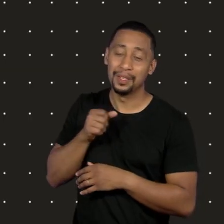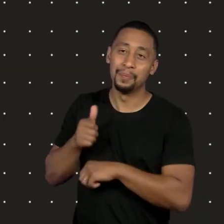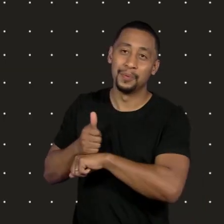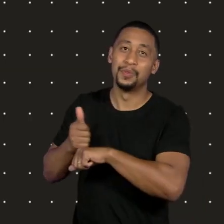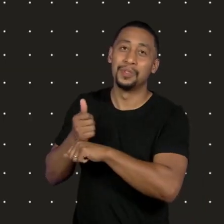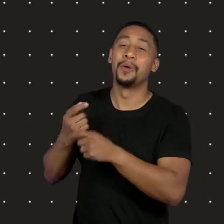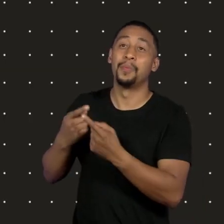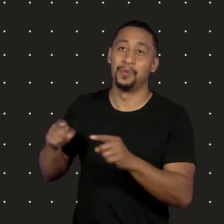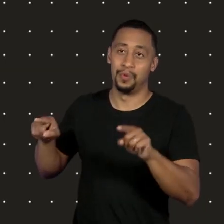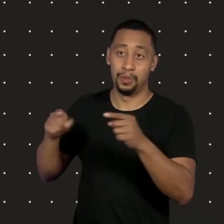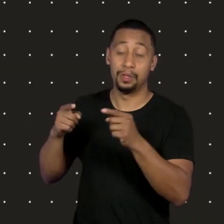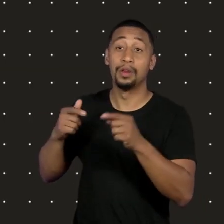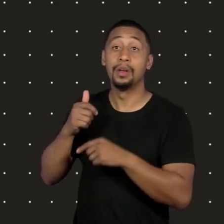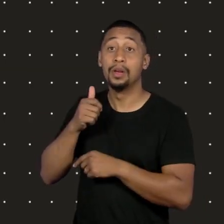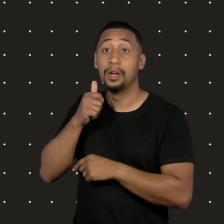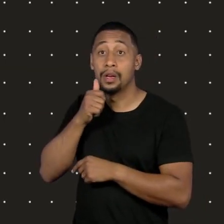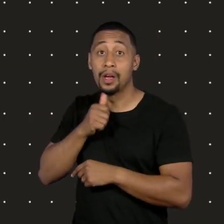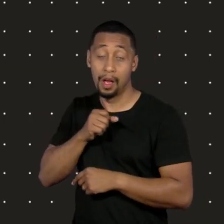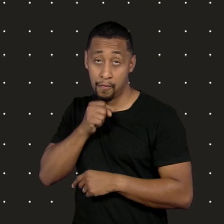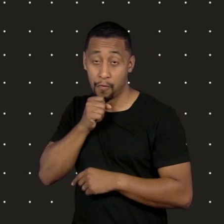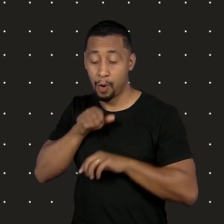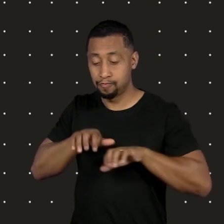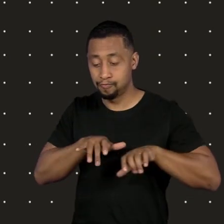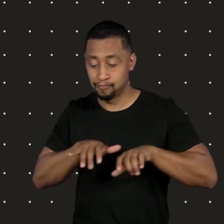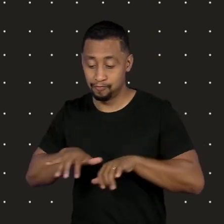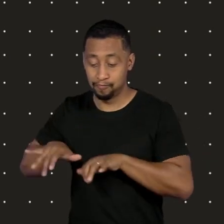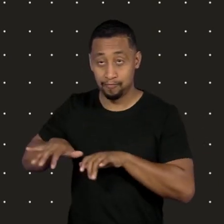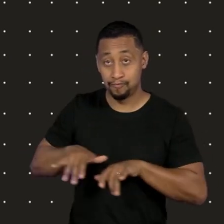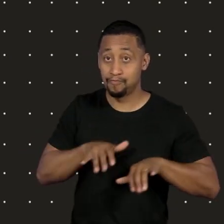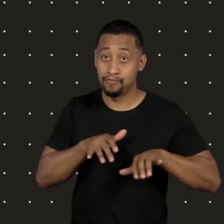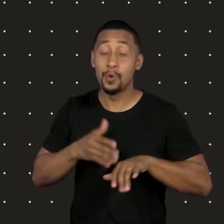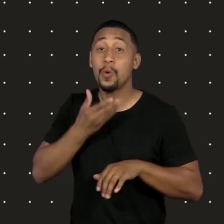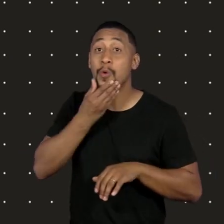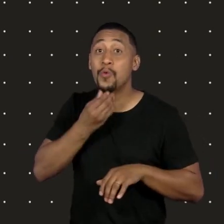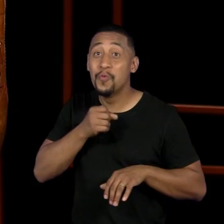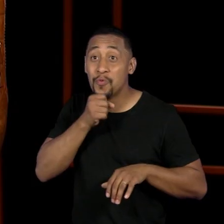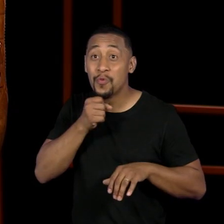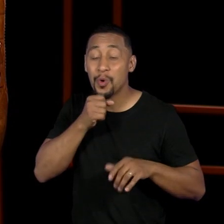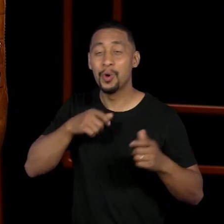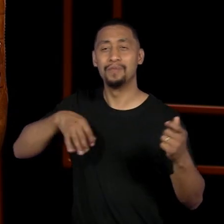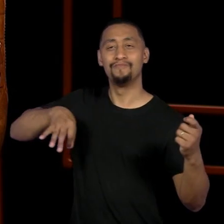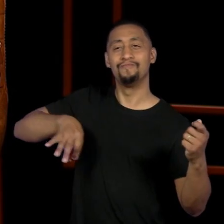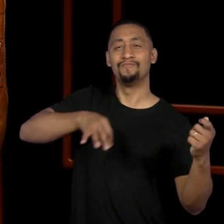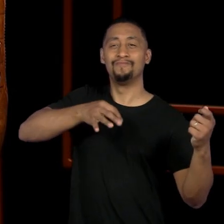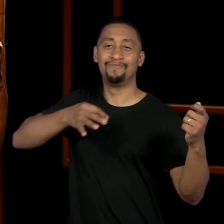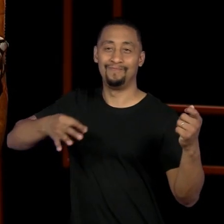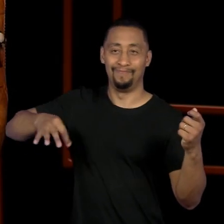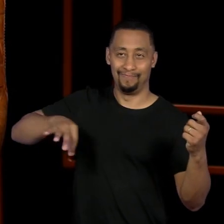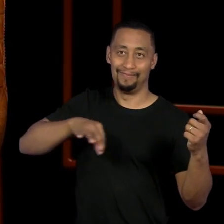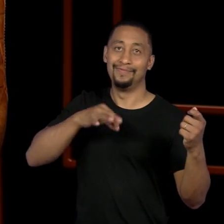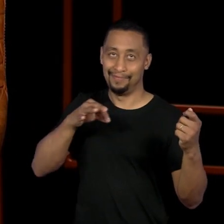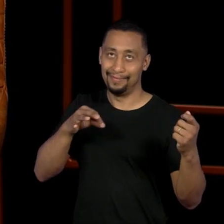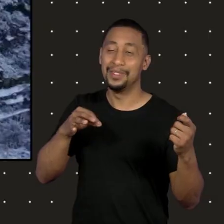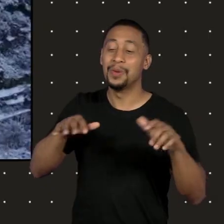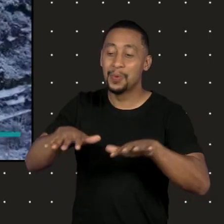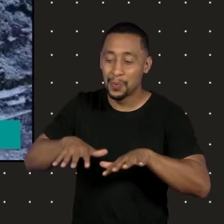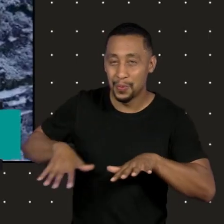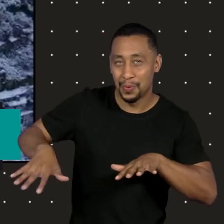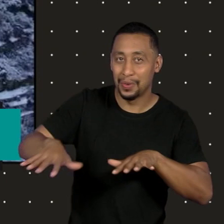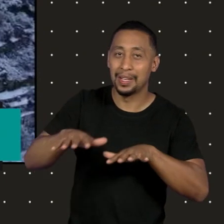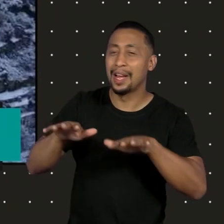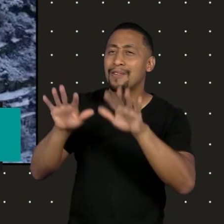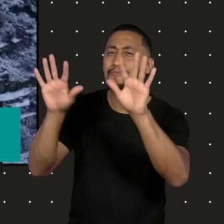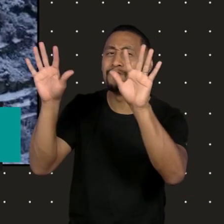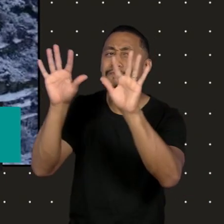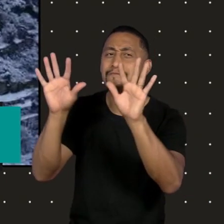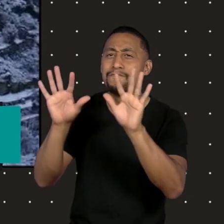piano. Eu nasci na Covilhã, na Serra da Estrela, que é o lugar que tem neve em Portugal. Quer dizer,